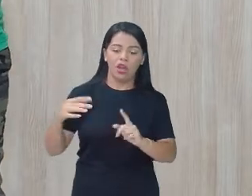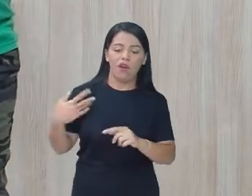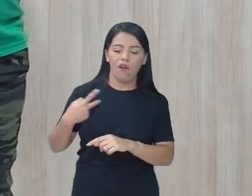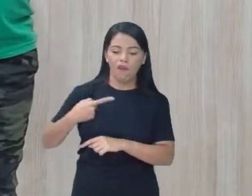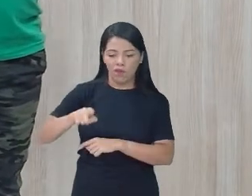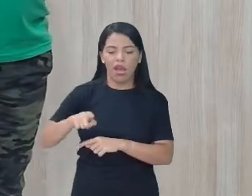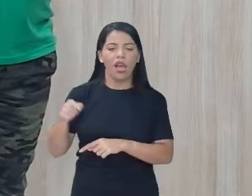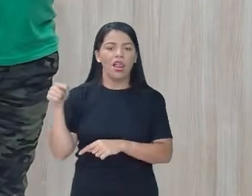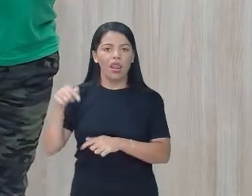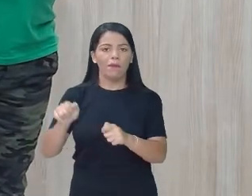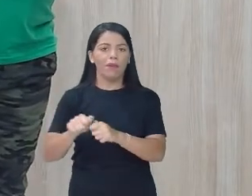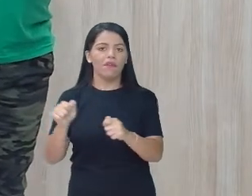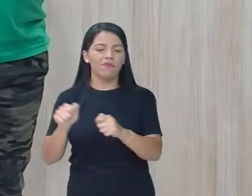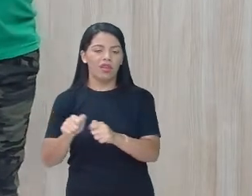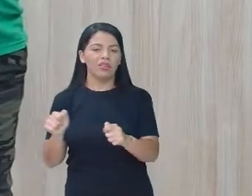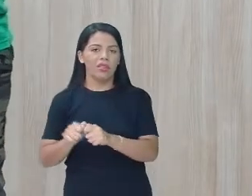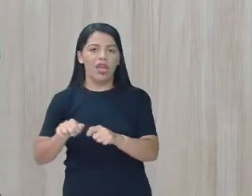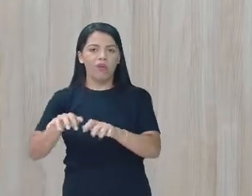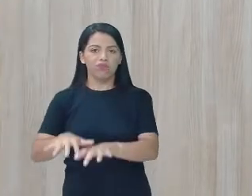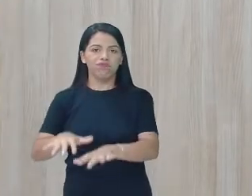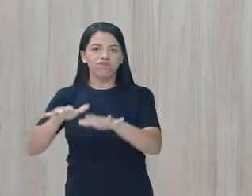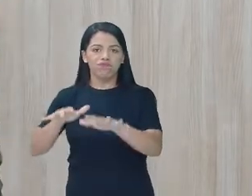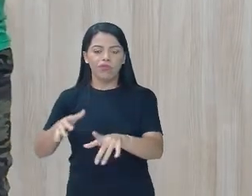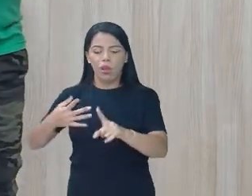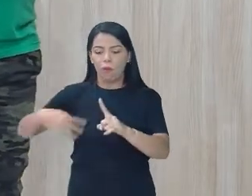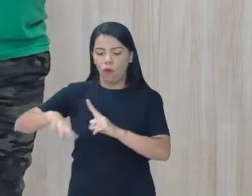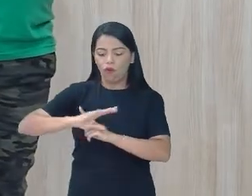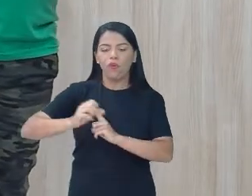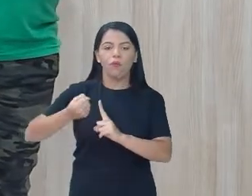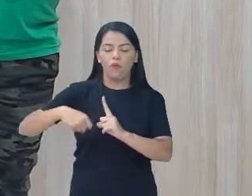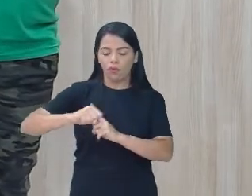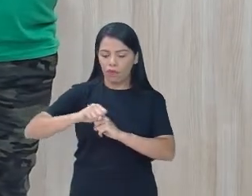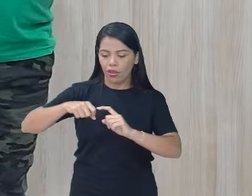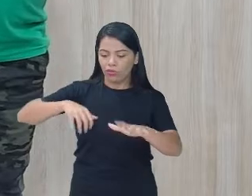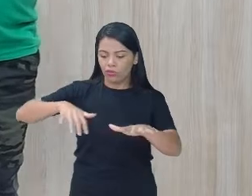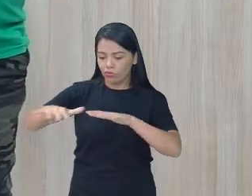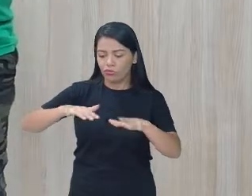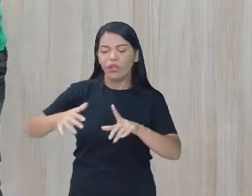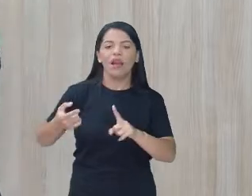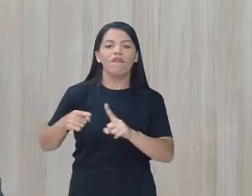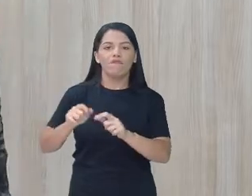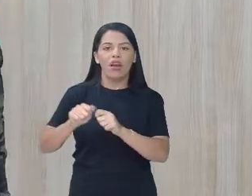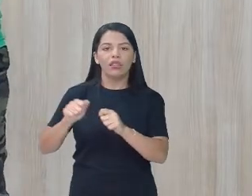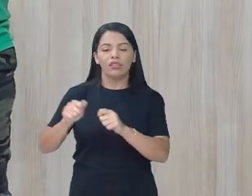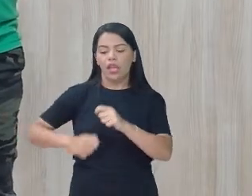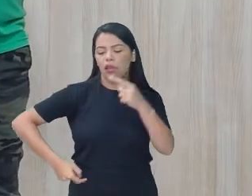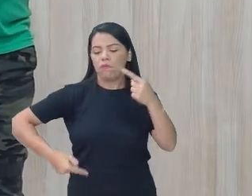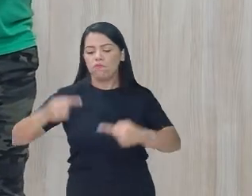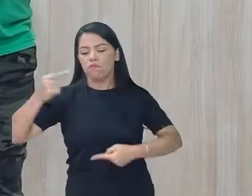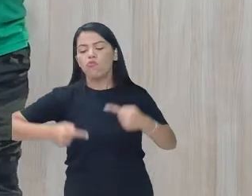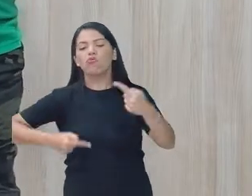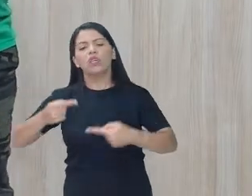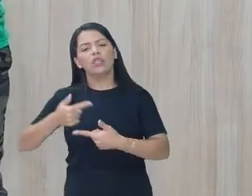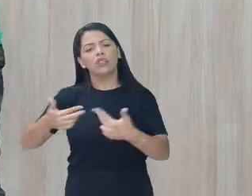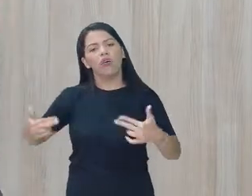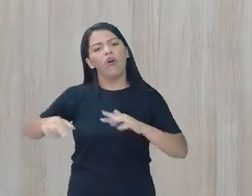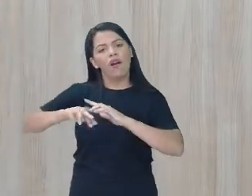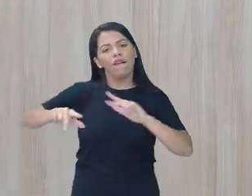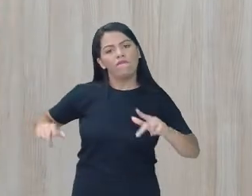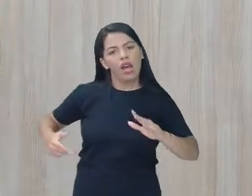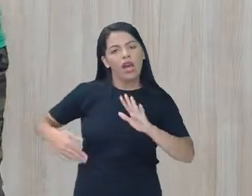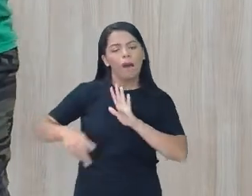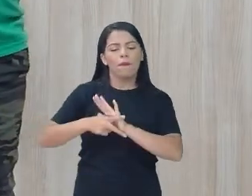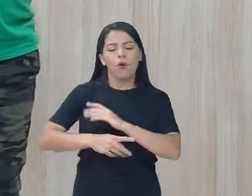manifestações favoráveis ou contrárias a determinadas, né, políticas que são empreendidas, né, pelos